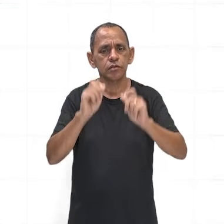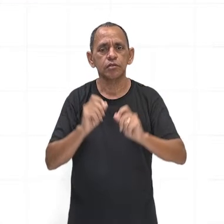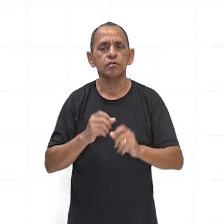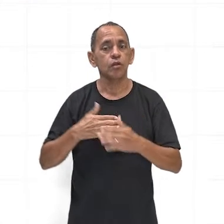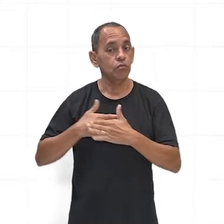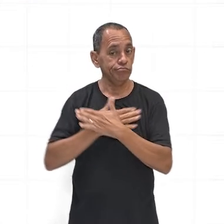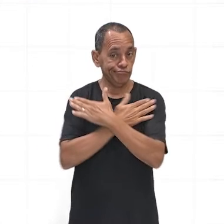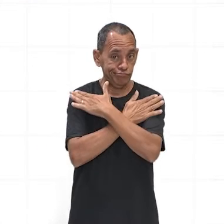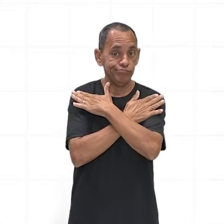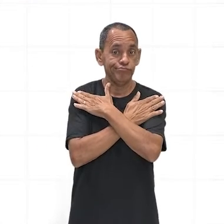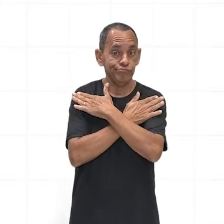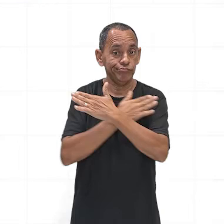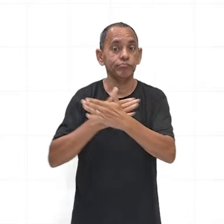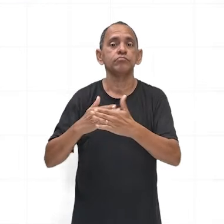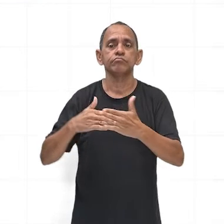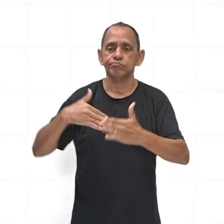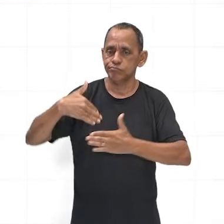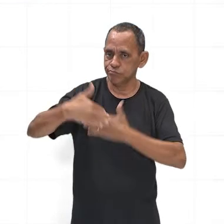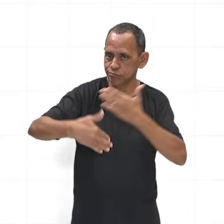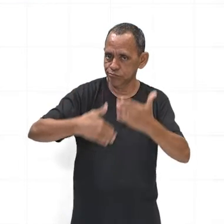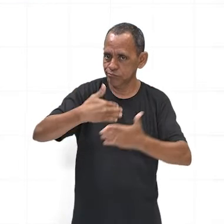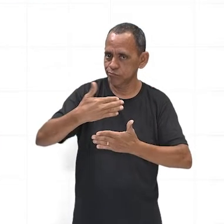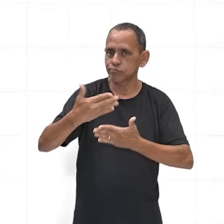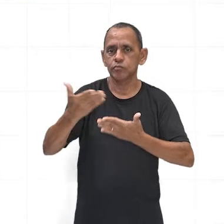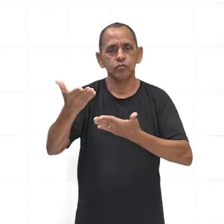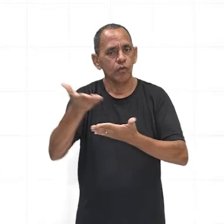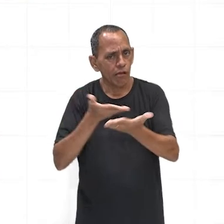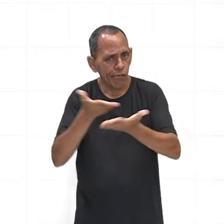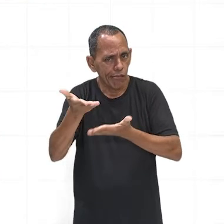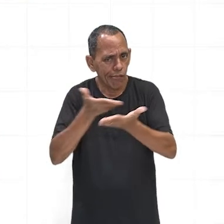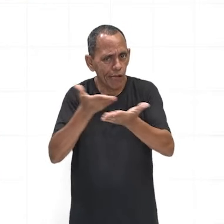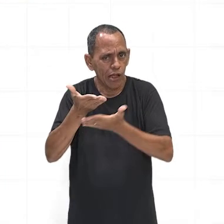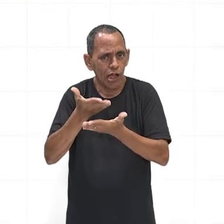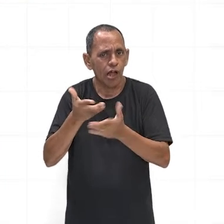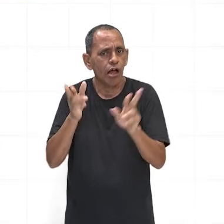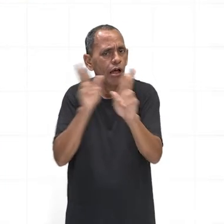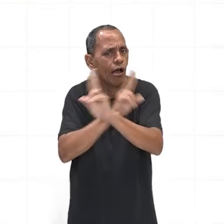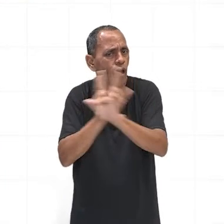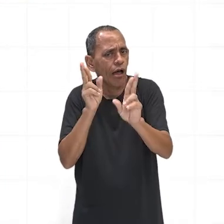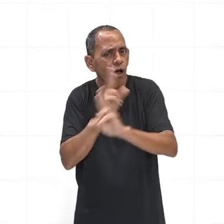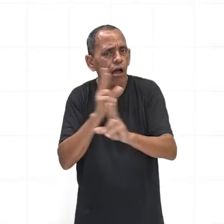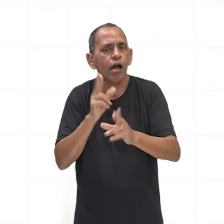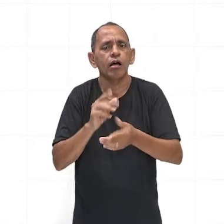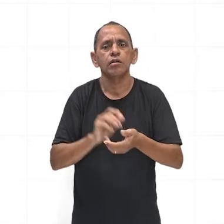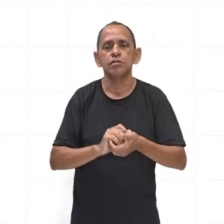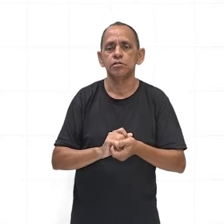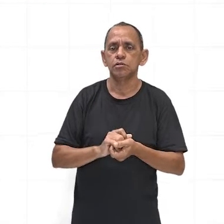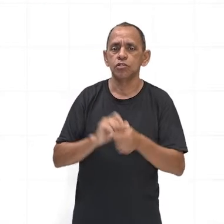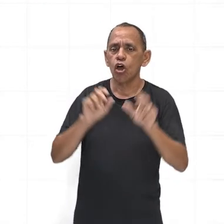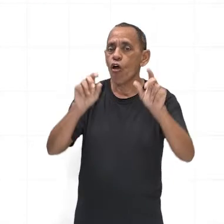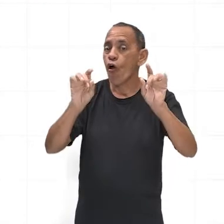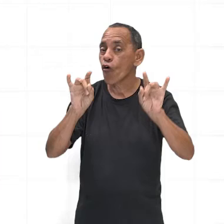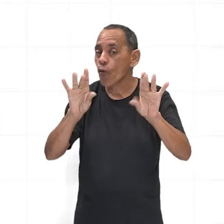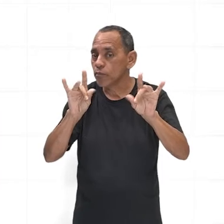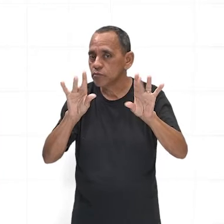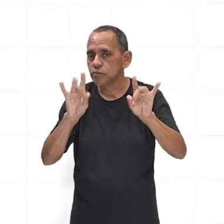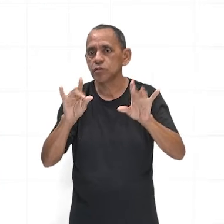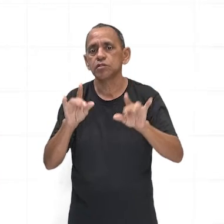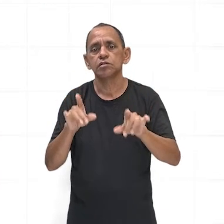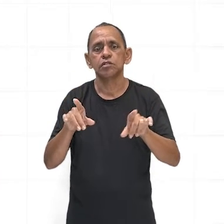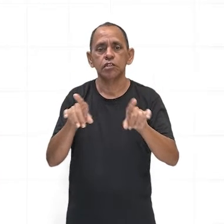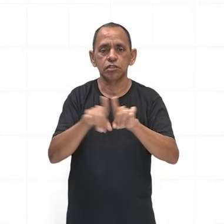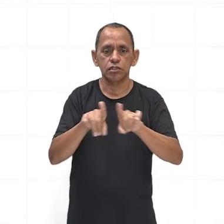eles desenvolveram relações comerciais com grandes cidades vizinhas e eles tinham também uma notável